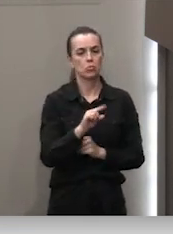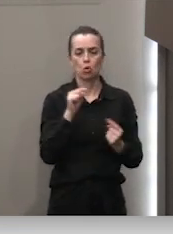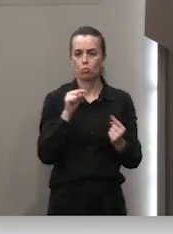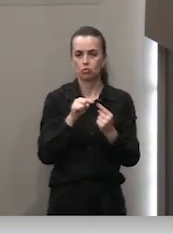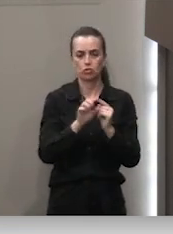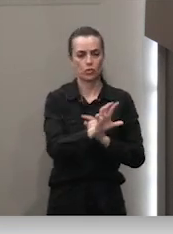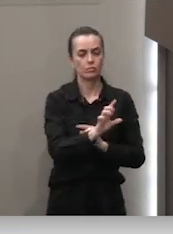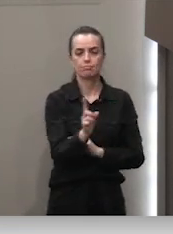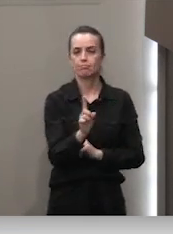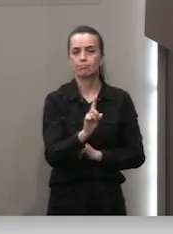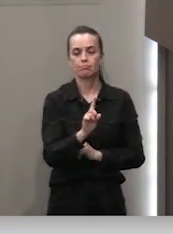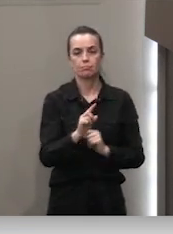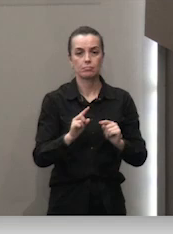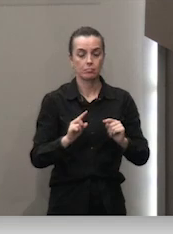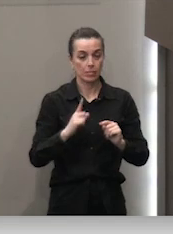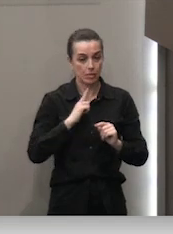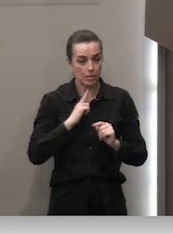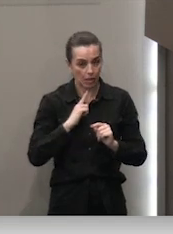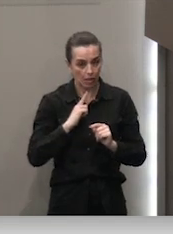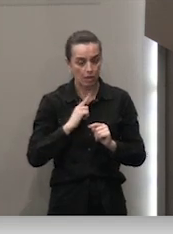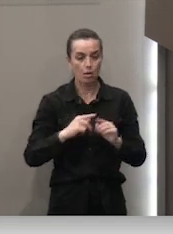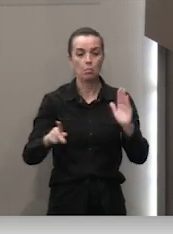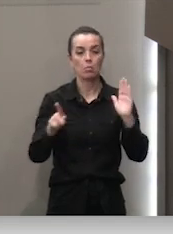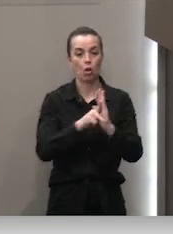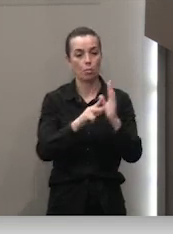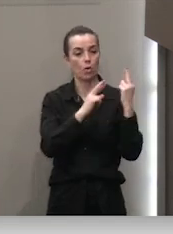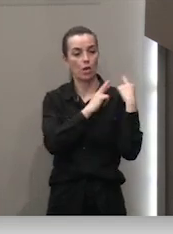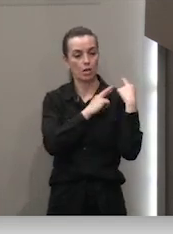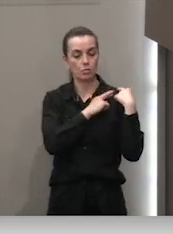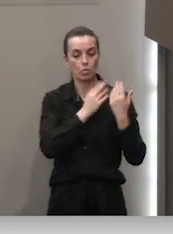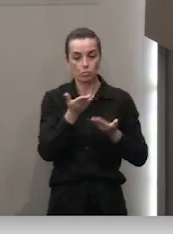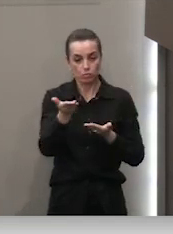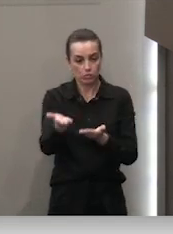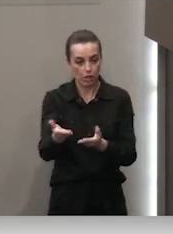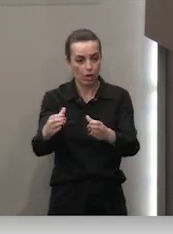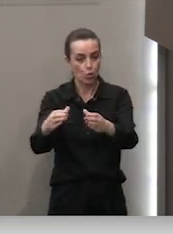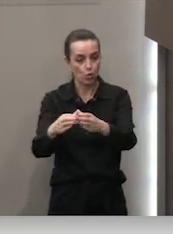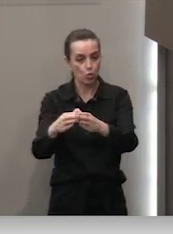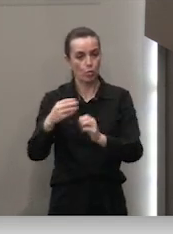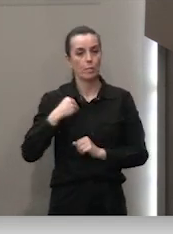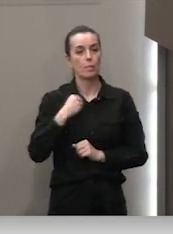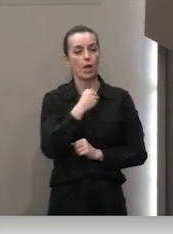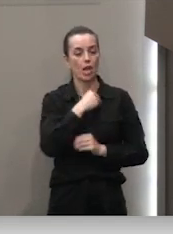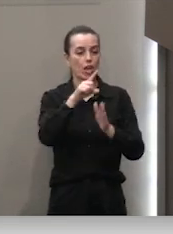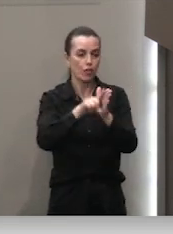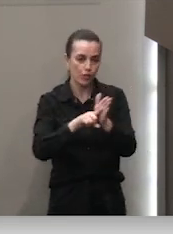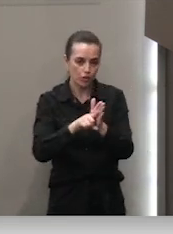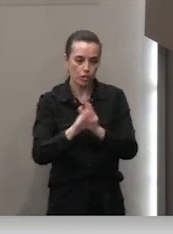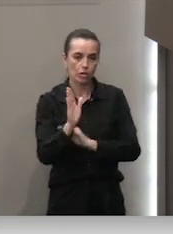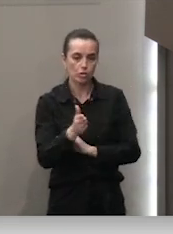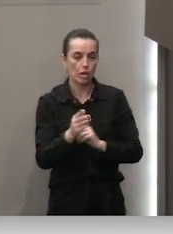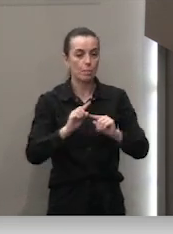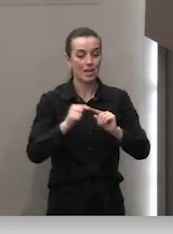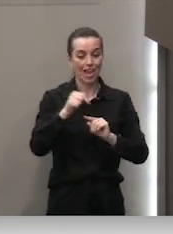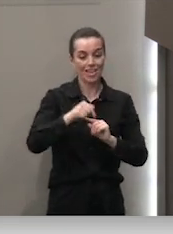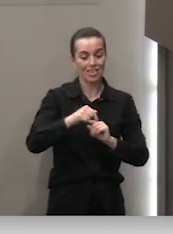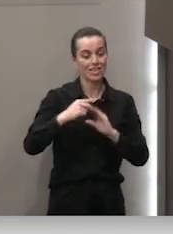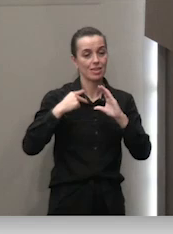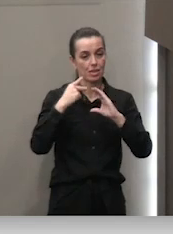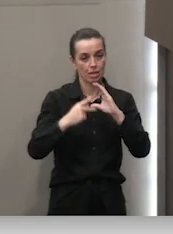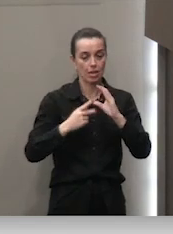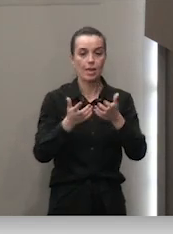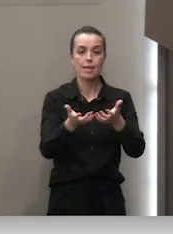pretensão. Existem os órgãos próprios que já estão fazendo as investigações necessárias. O que esta Câmara